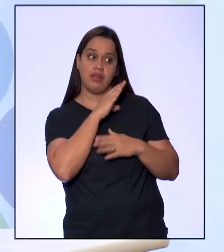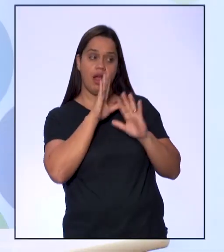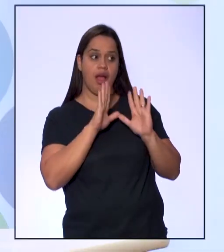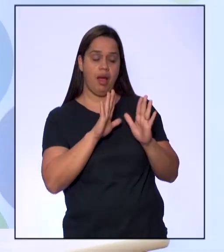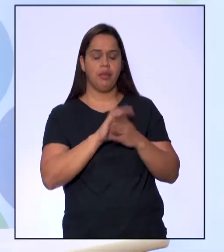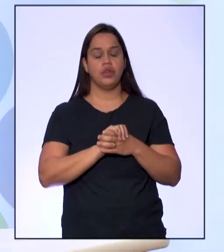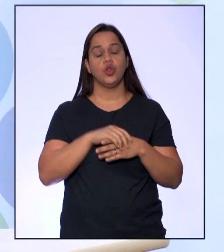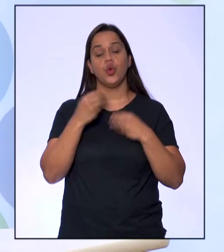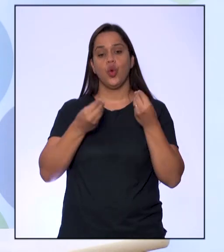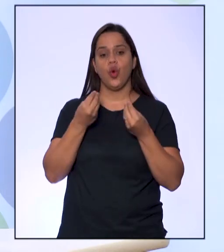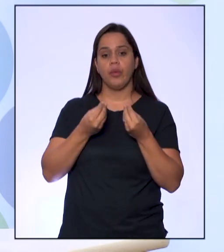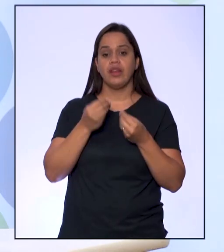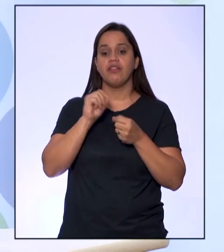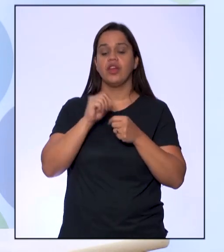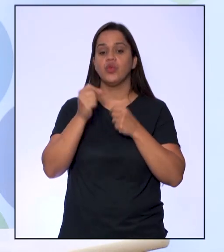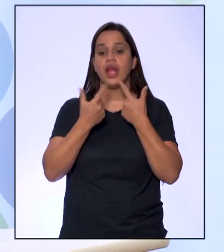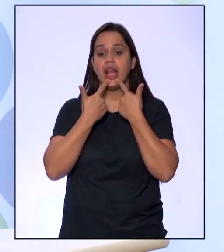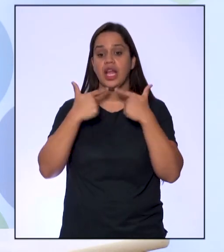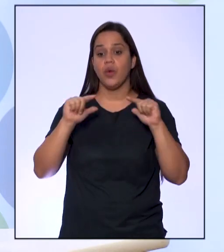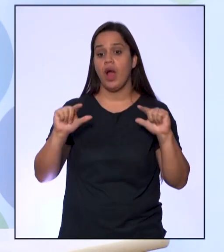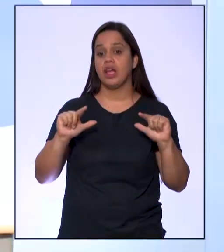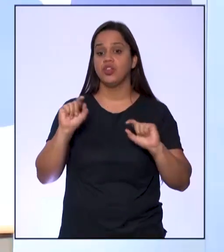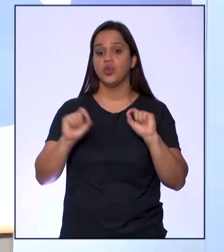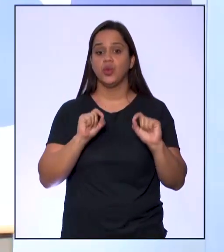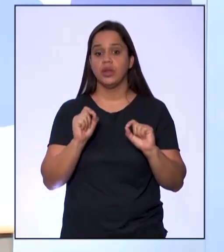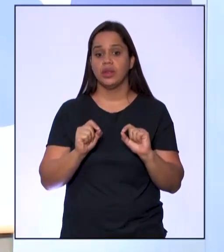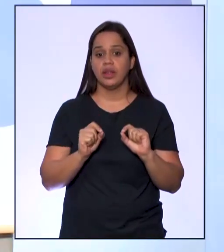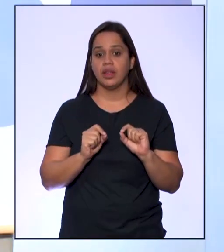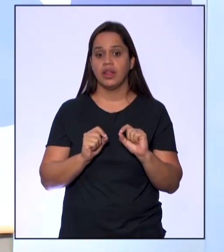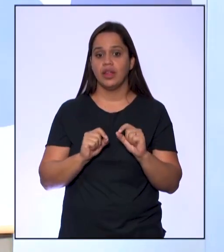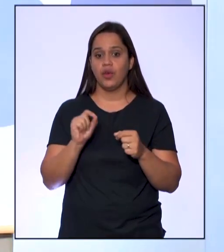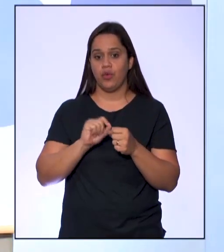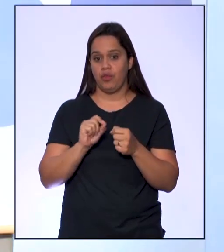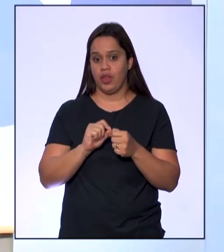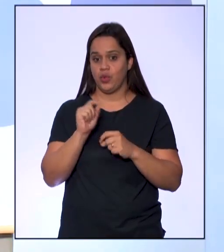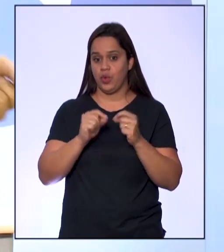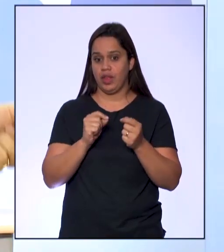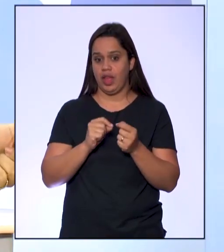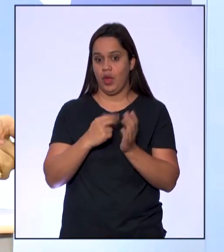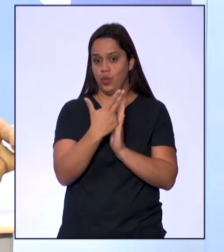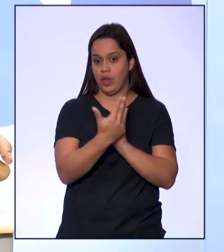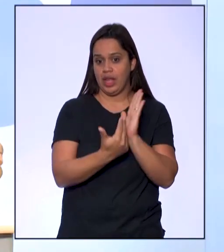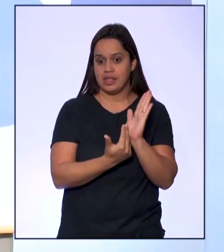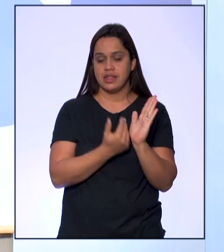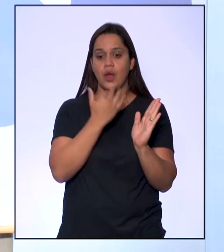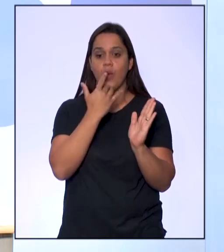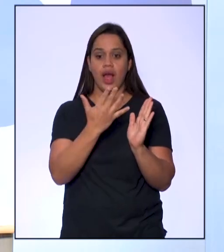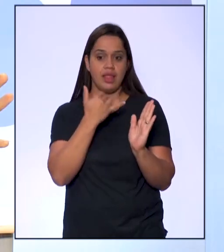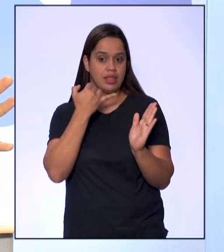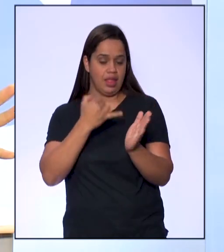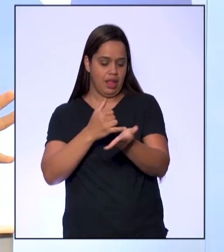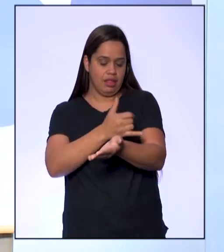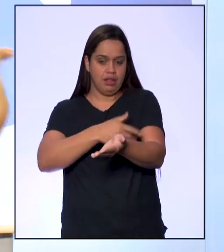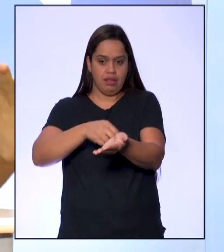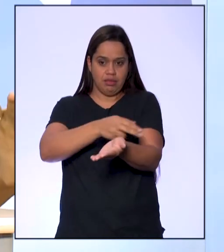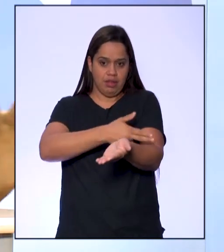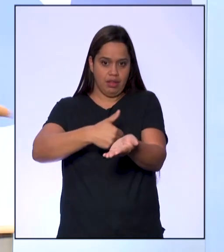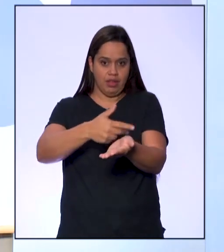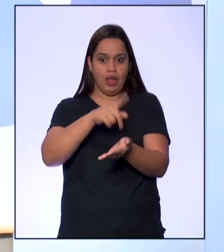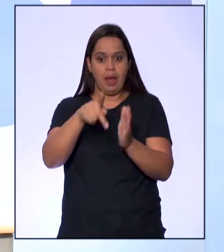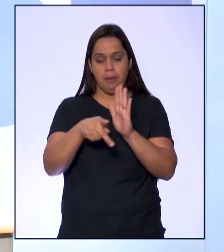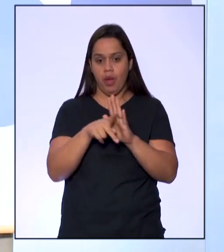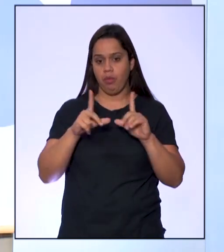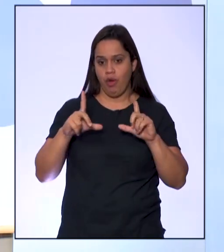por meio da linguagem o quê? Fez um desenho com canetinha, Sim. então aquilo é uma imagem, uma